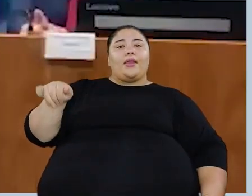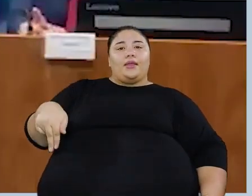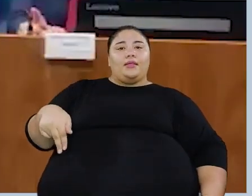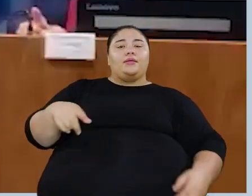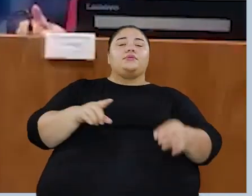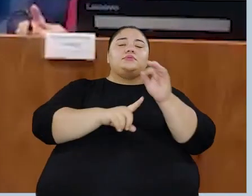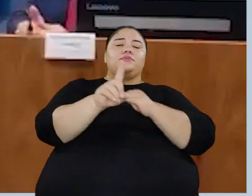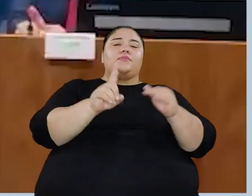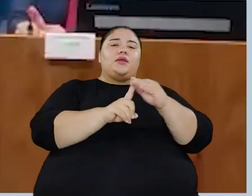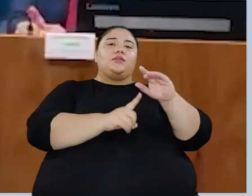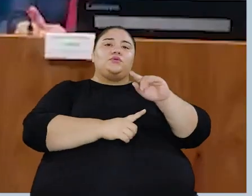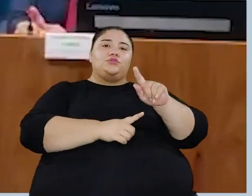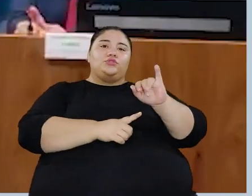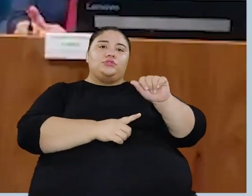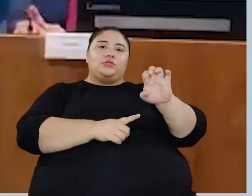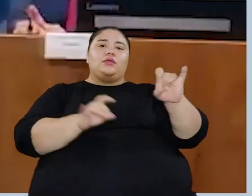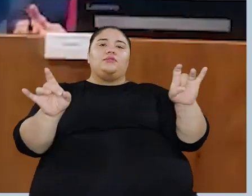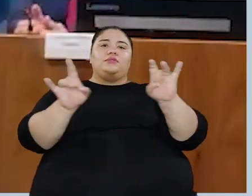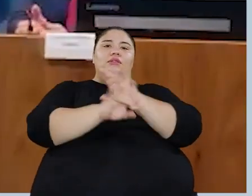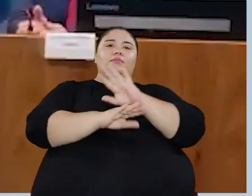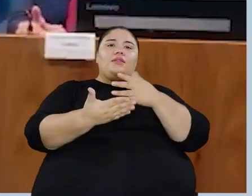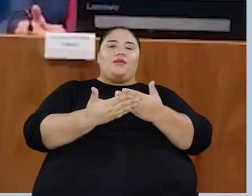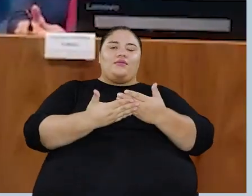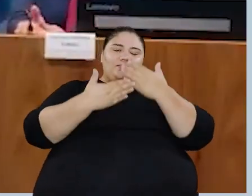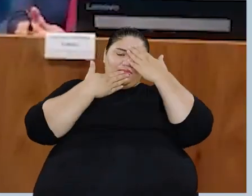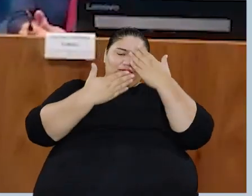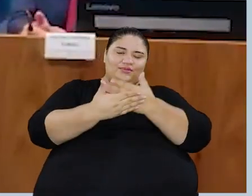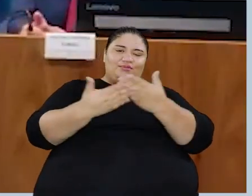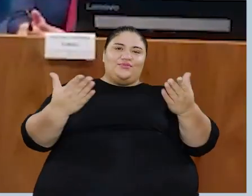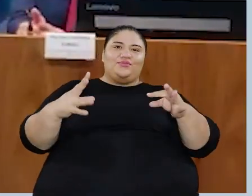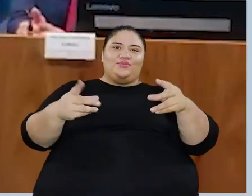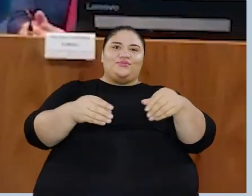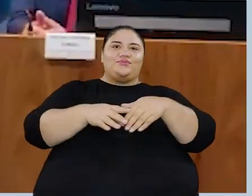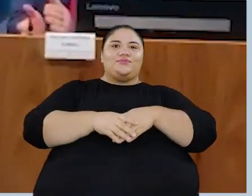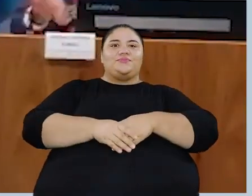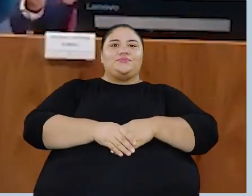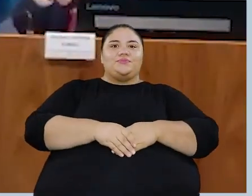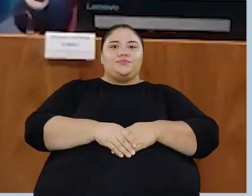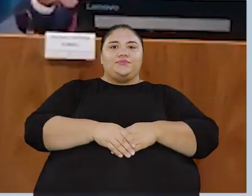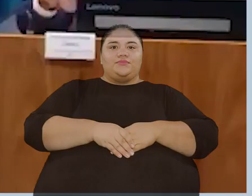Maia, desembargadora Gisele França, eu dou por encerrada essa sessão. Muito obrigada a todos.